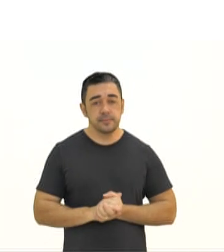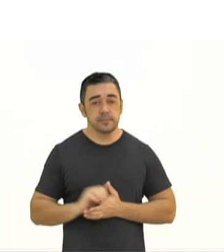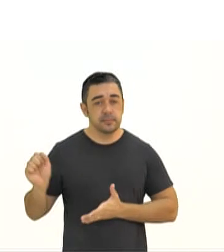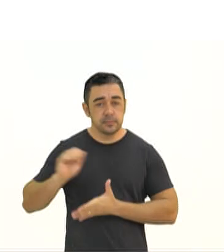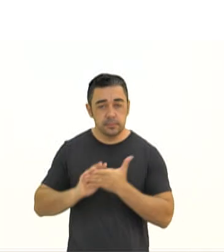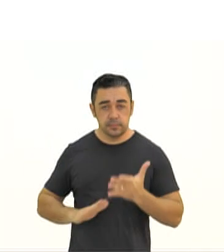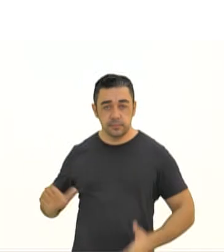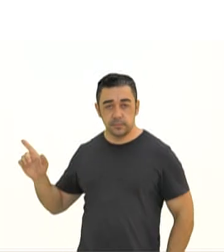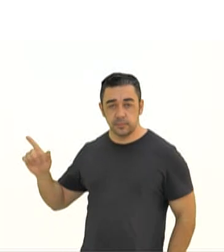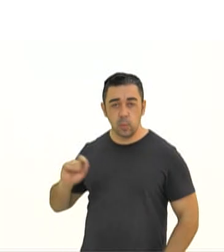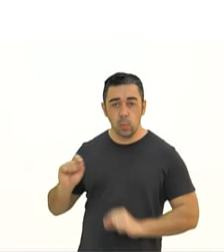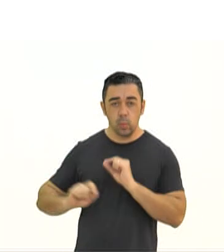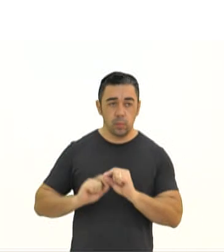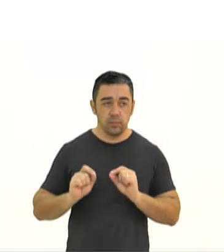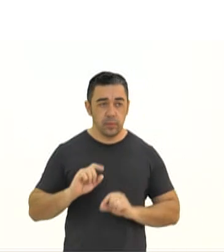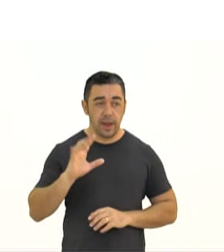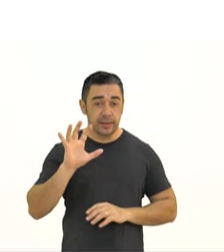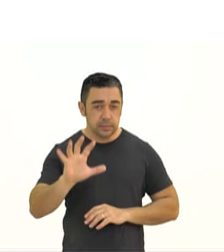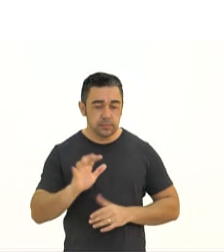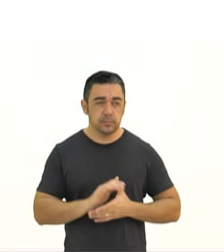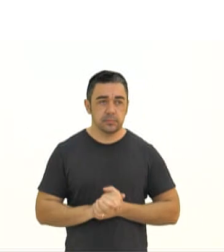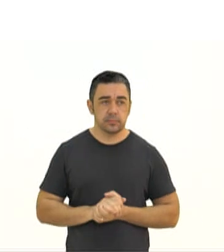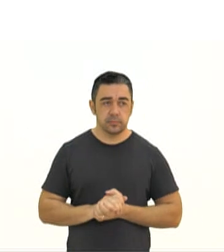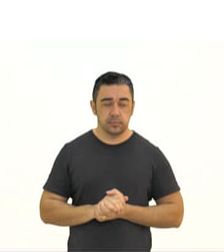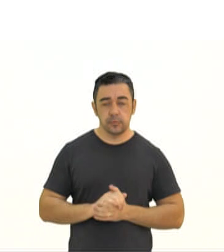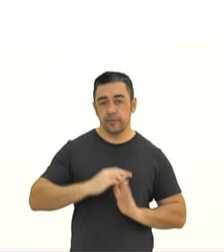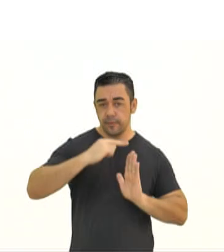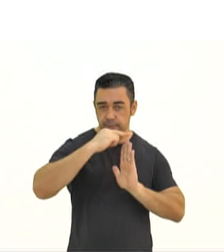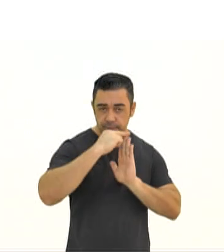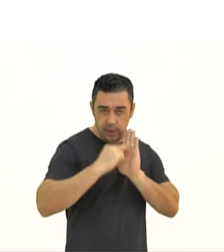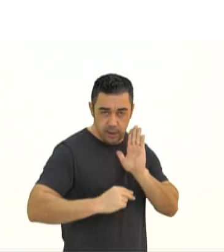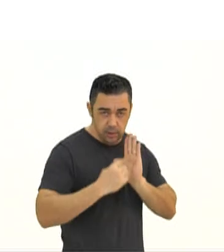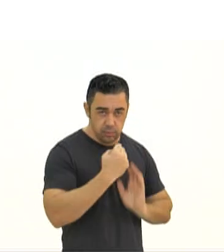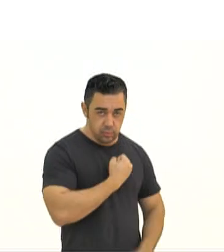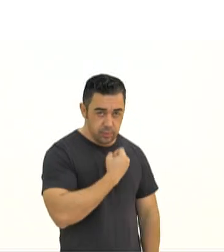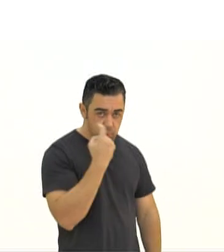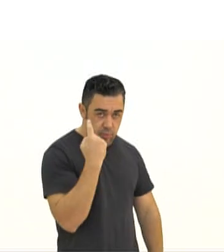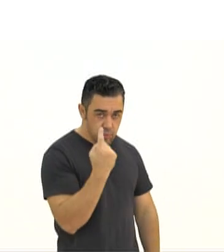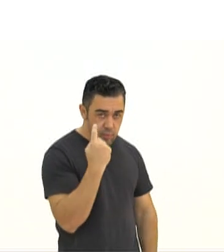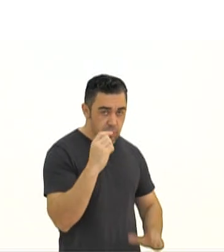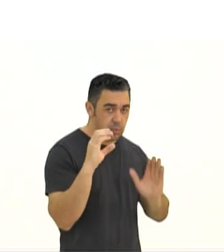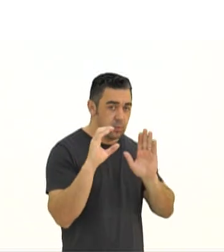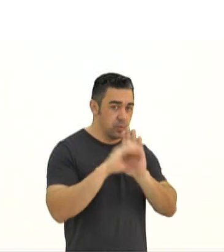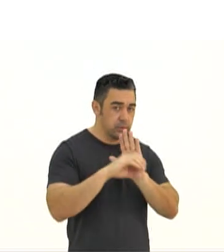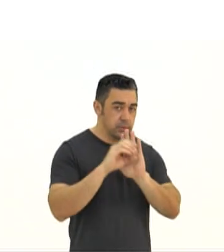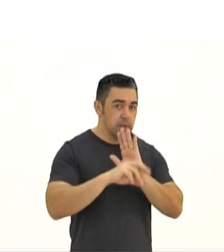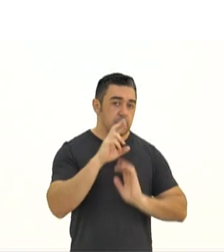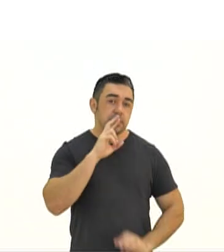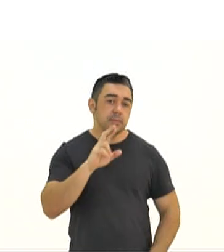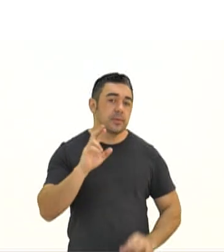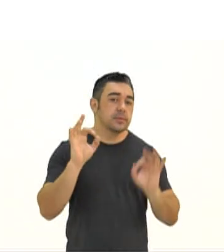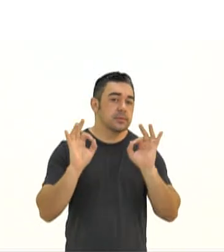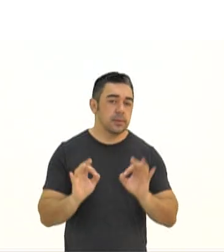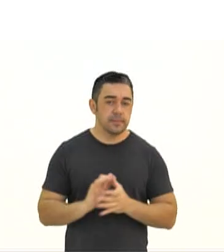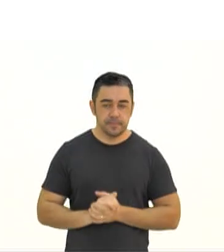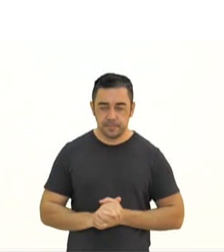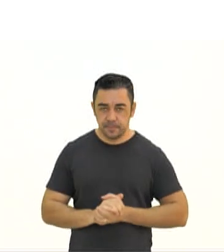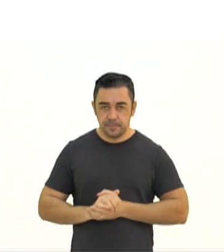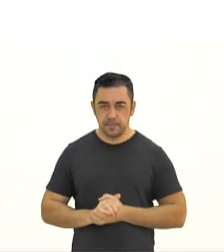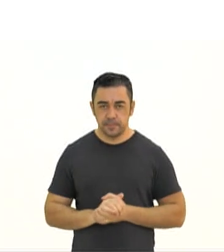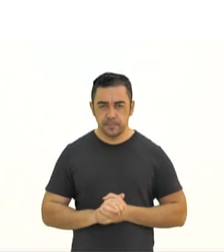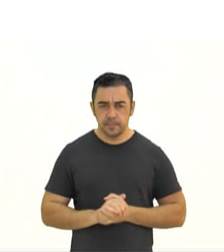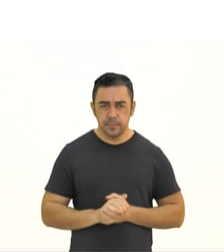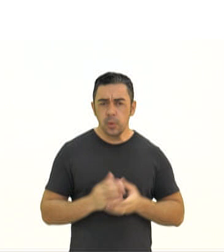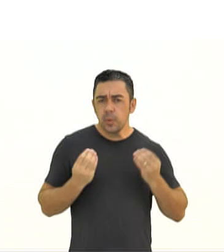vai ser ampliada da seguinte maneira. Você vai ler o quesito, o conceito e vai marcar a alternativa correta. Então diz assim: